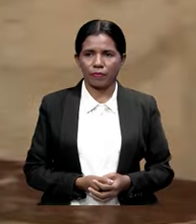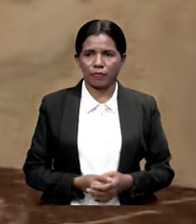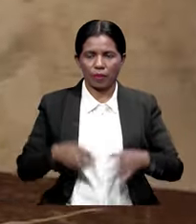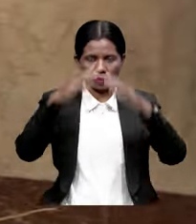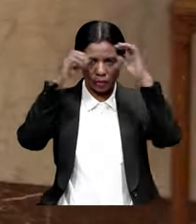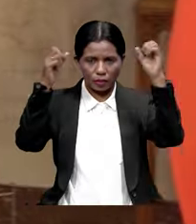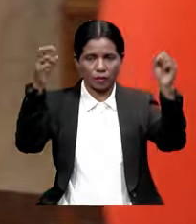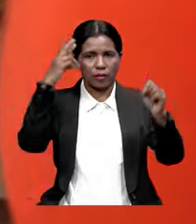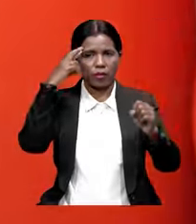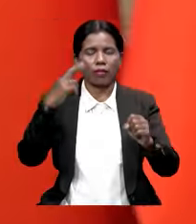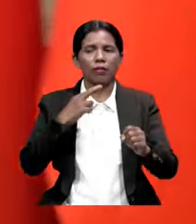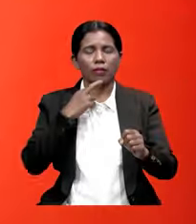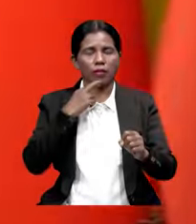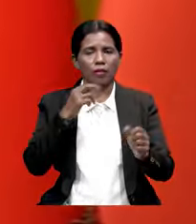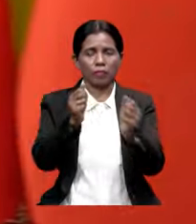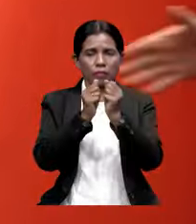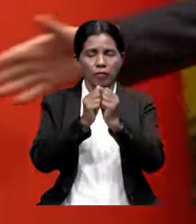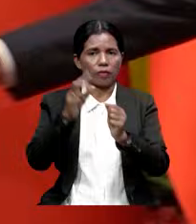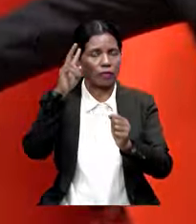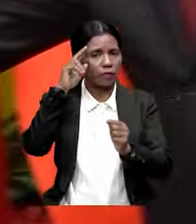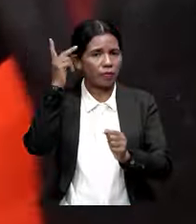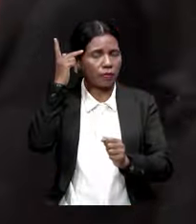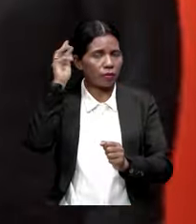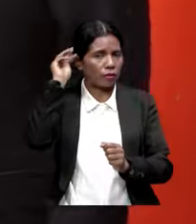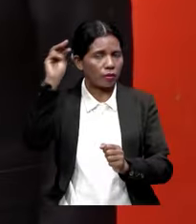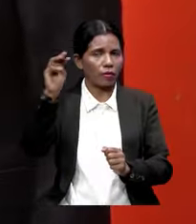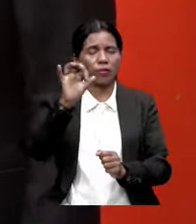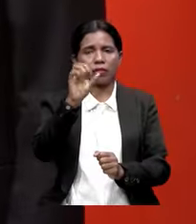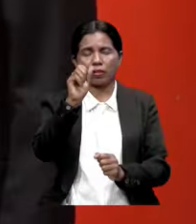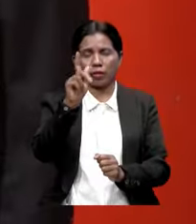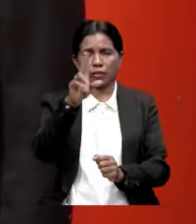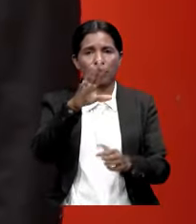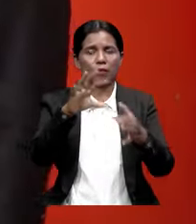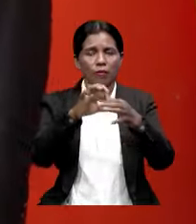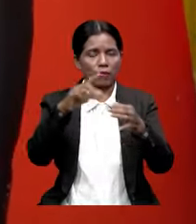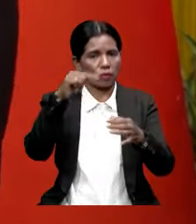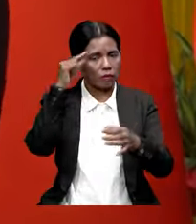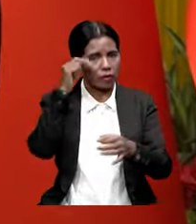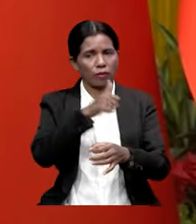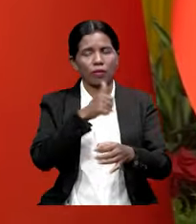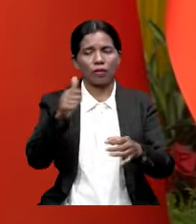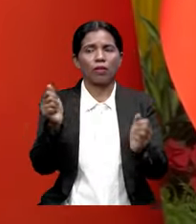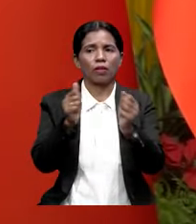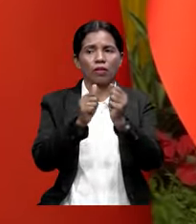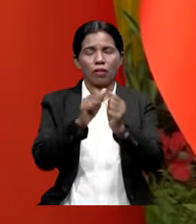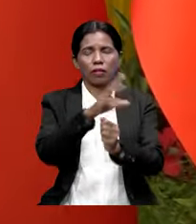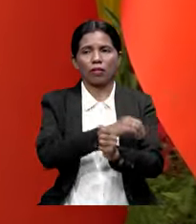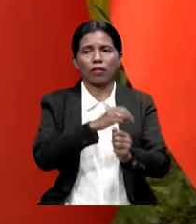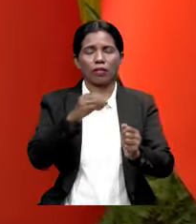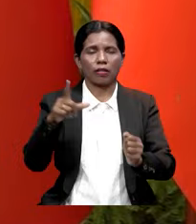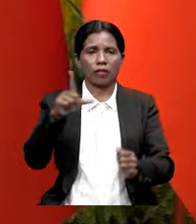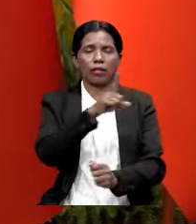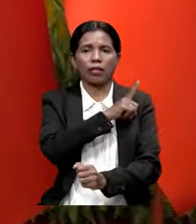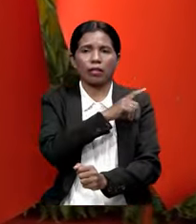Presidente da República José Ramos Horta acompanha o vice-primeiro-ministro Francisco Albuadilay, o membro do governo Balun, o moço tenente-general reformado Lere